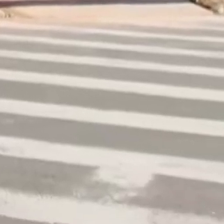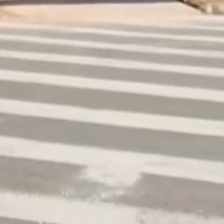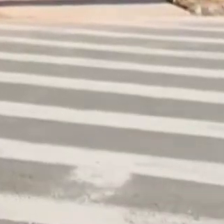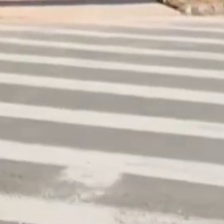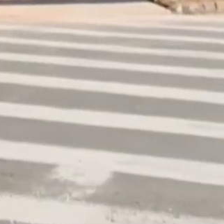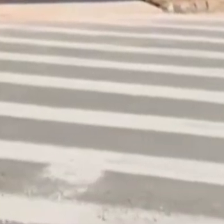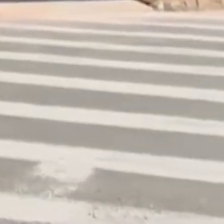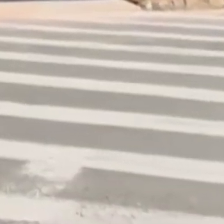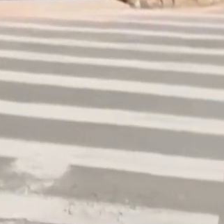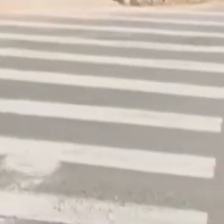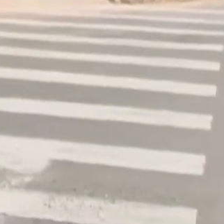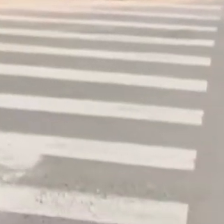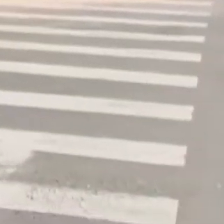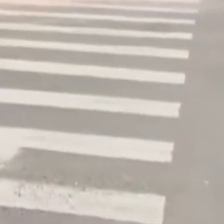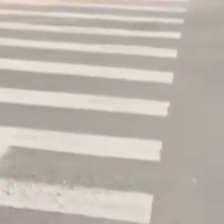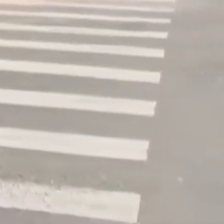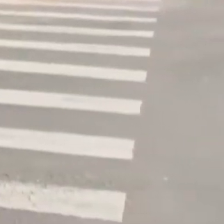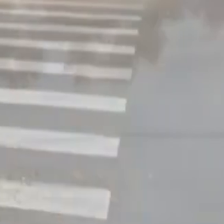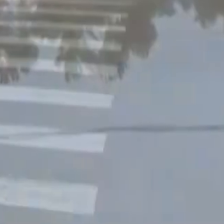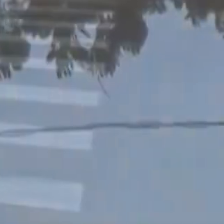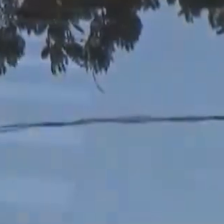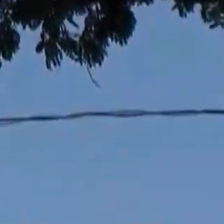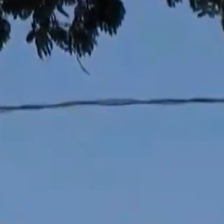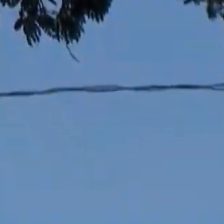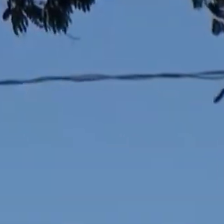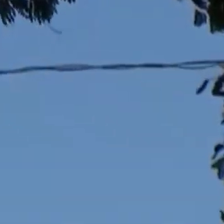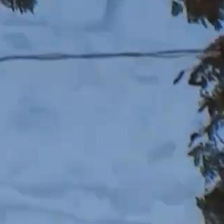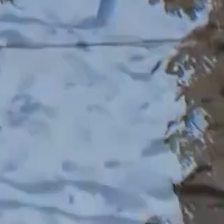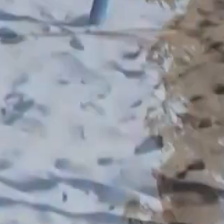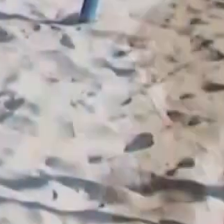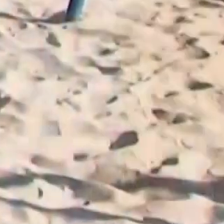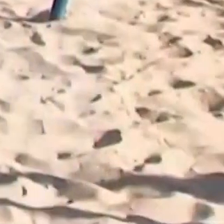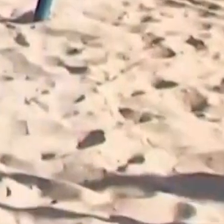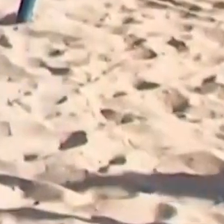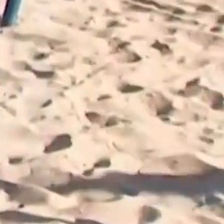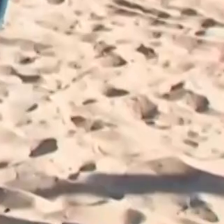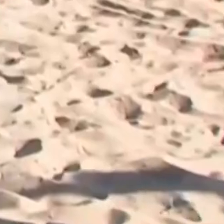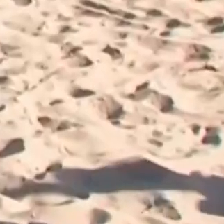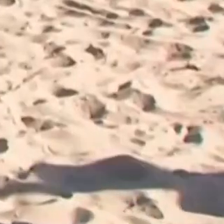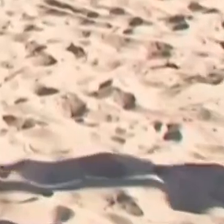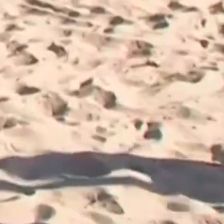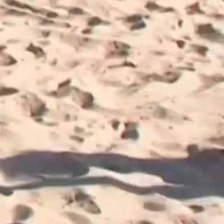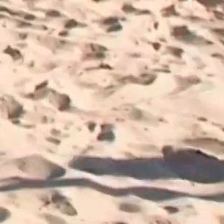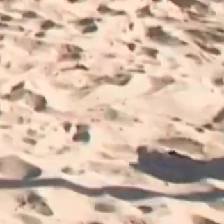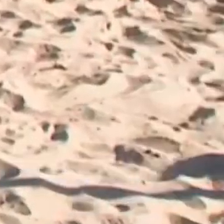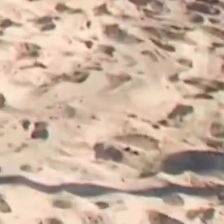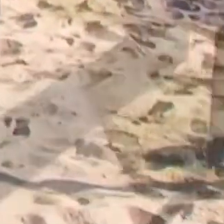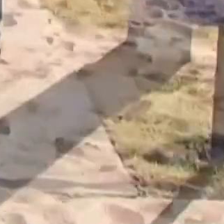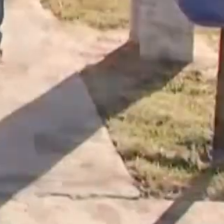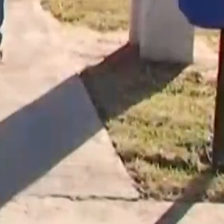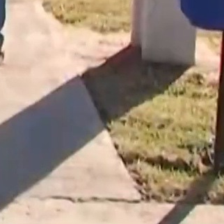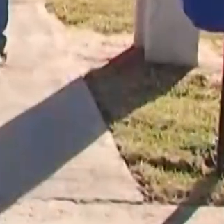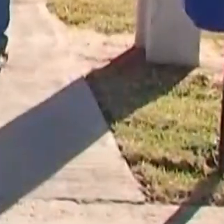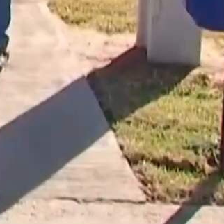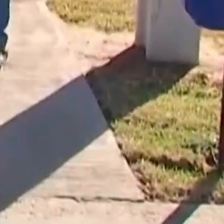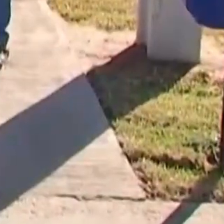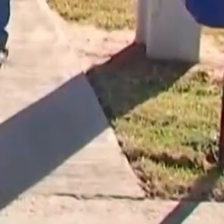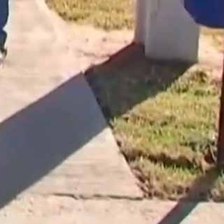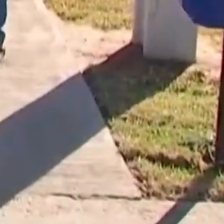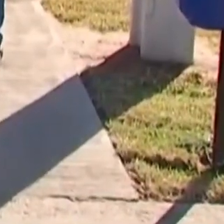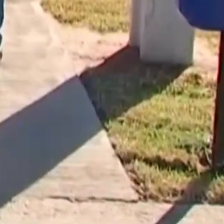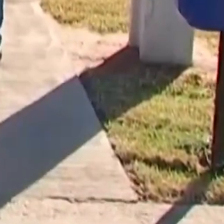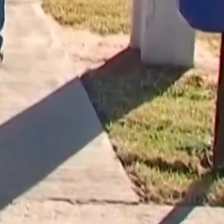tem calçamento no entorno e dentro da praça, iluminação pública, parque infantil. Foi uma indicação feita em maio